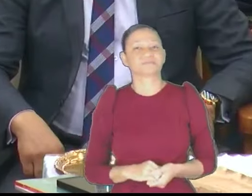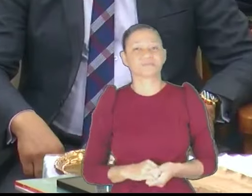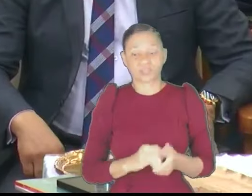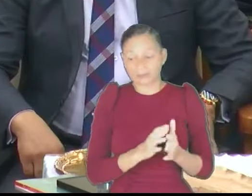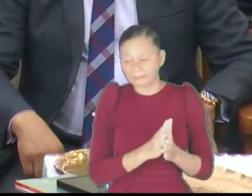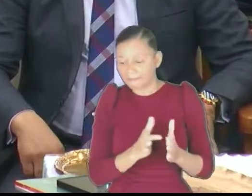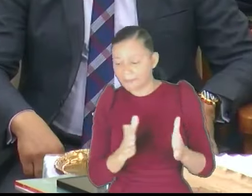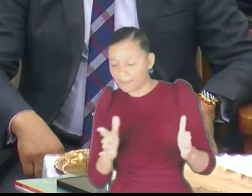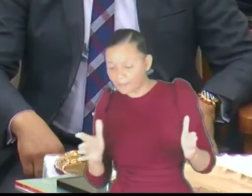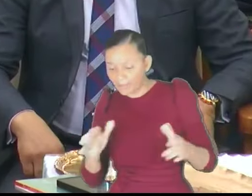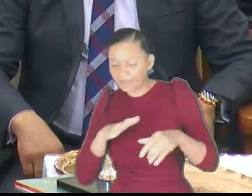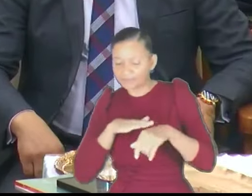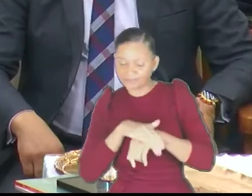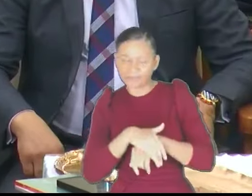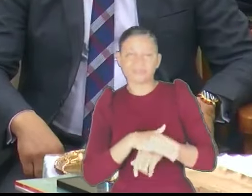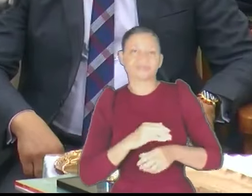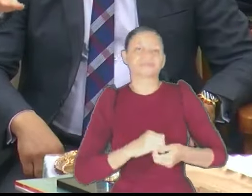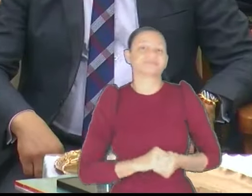Durante a noite,